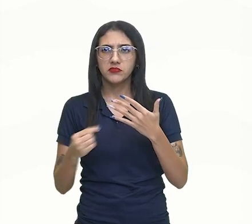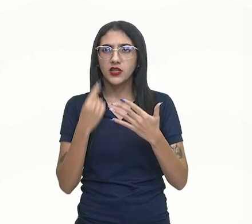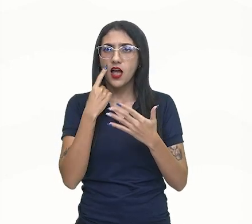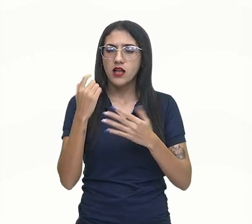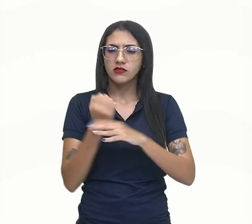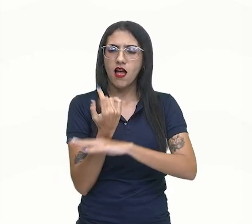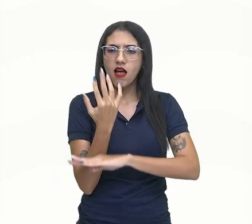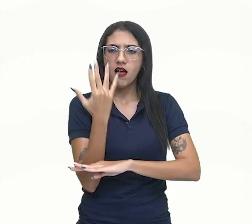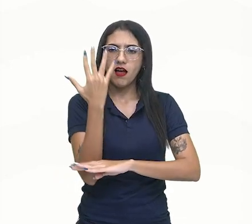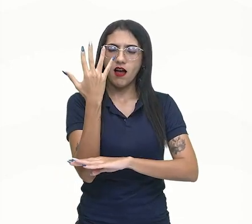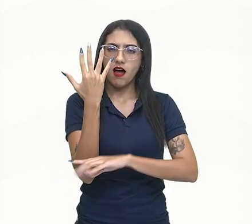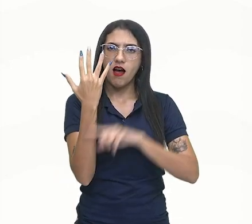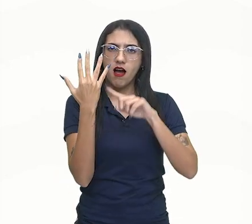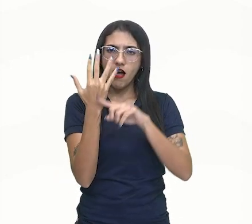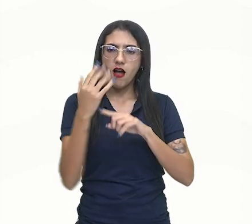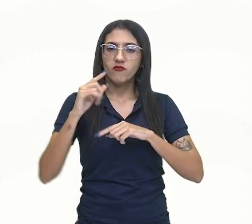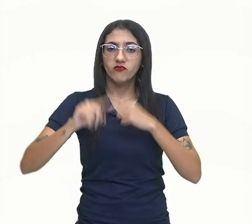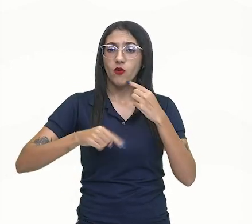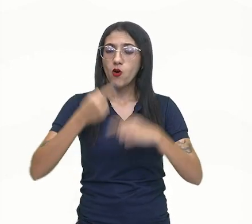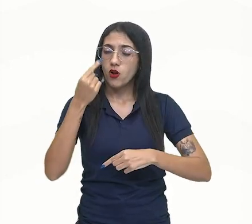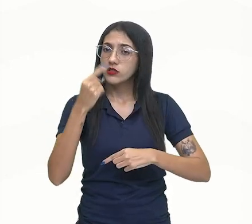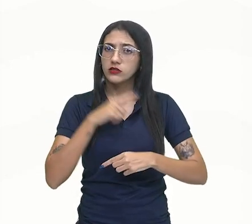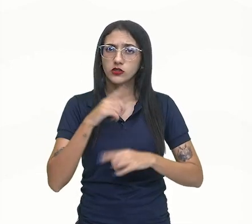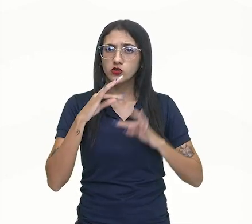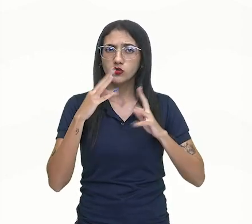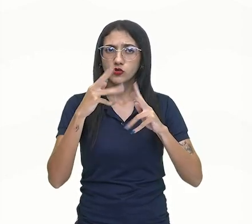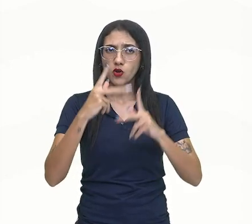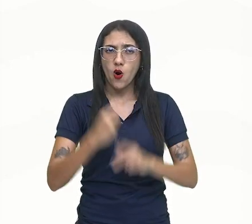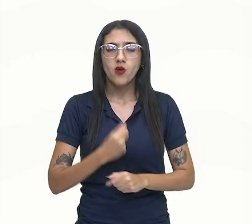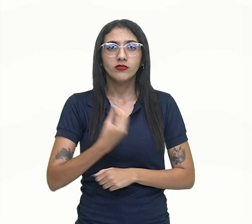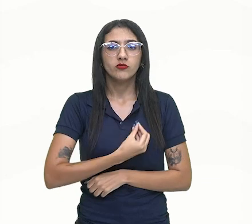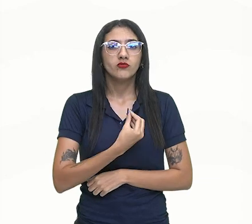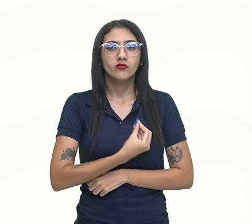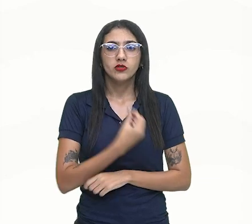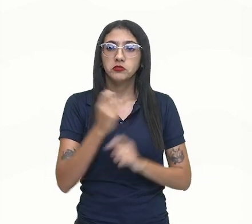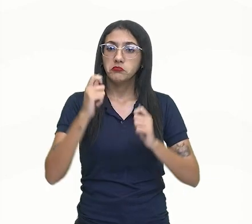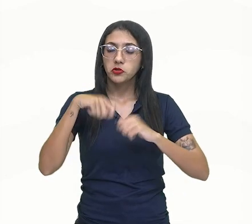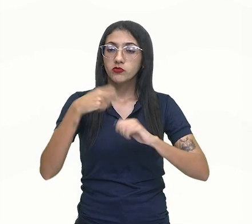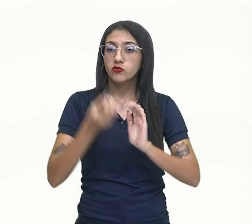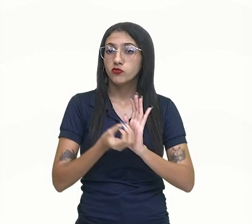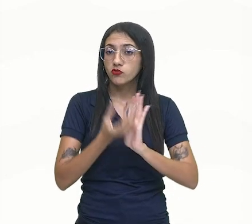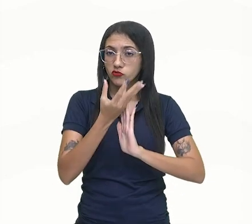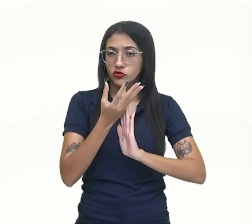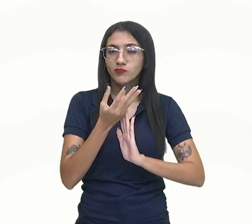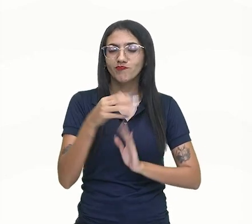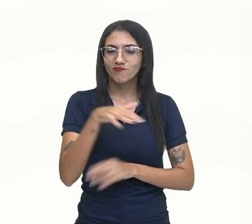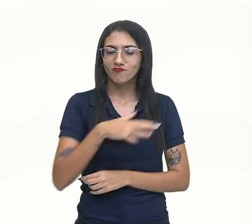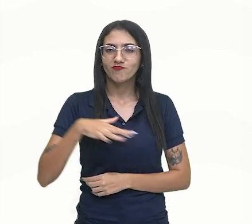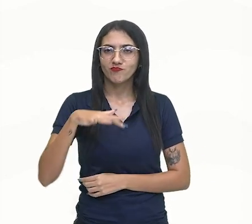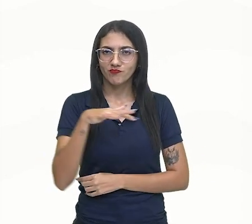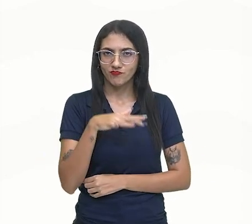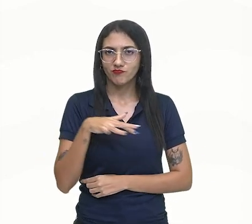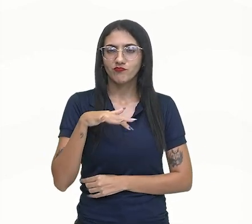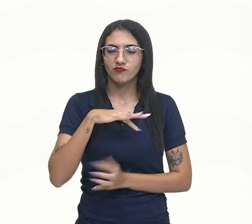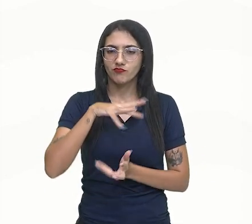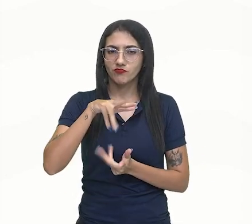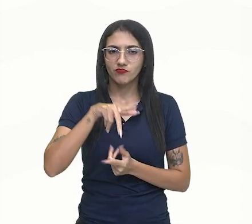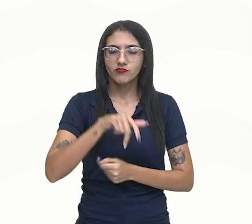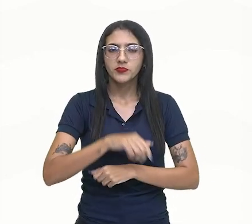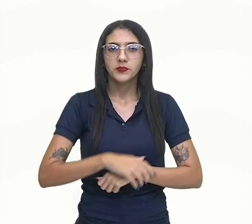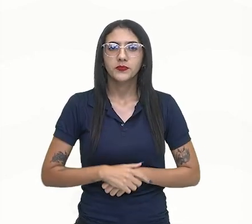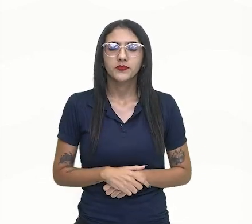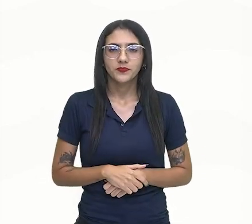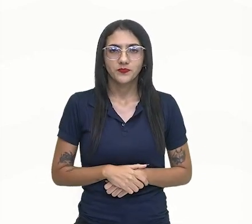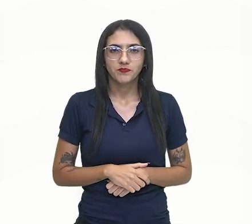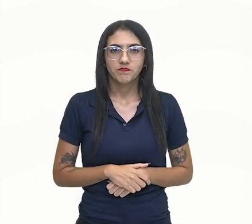árvore evolutiva, para que todos os seres vivos pudessem surgir na superfície da Terra. E, como nós